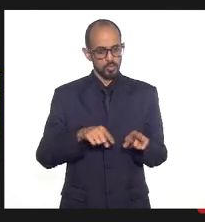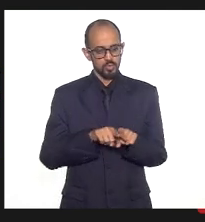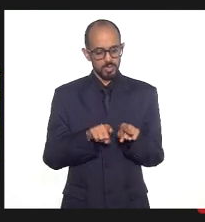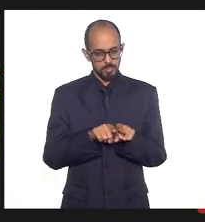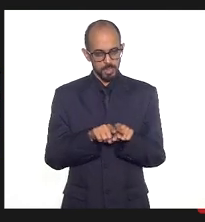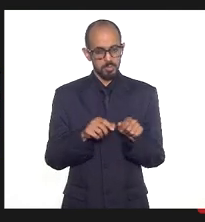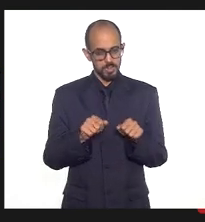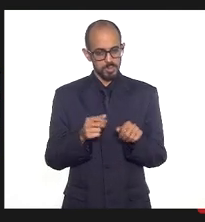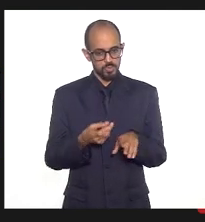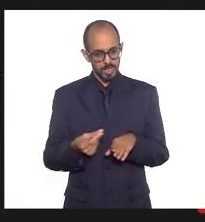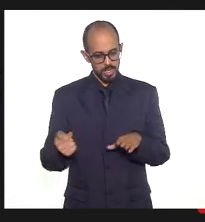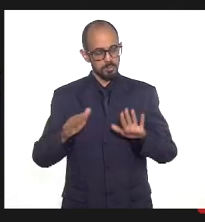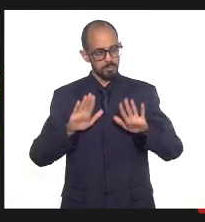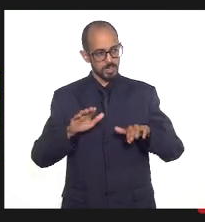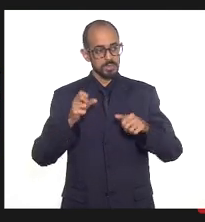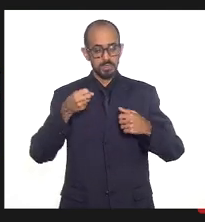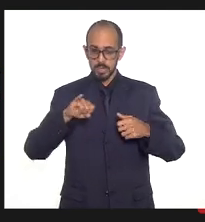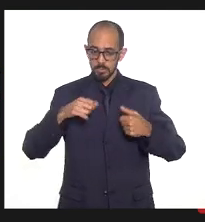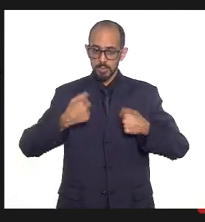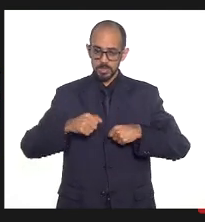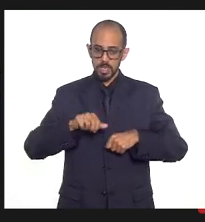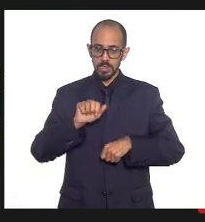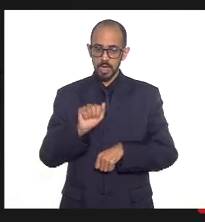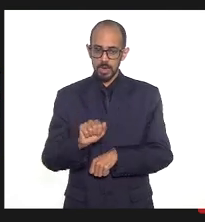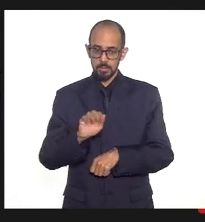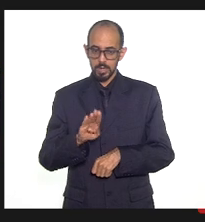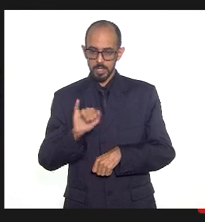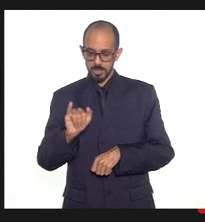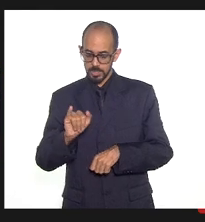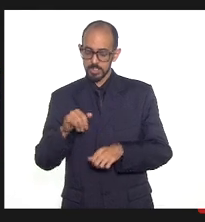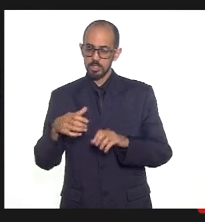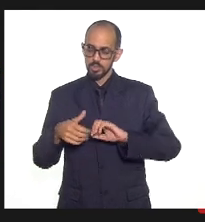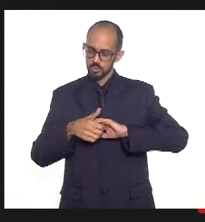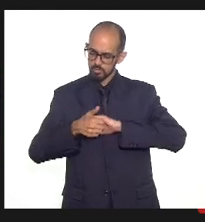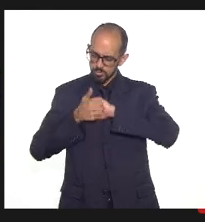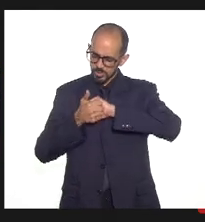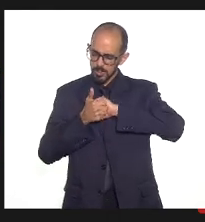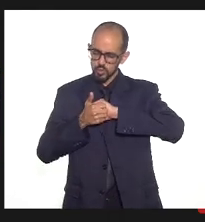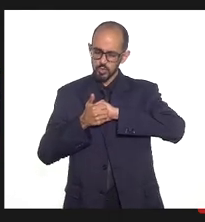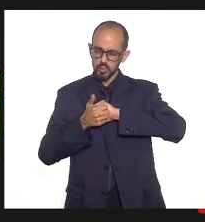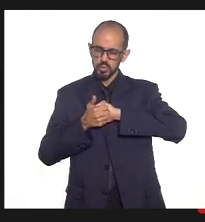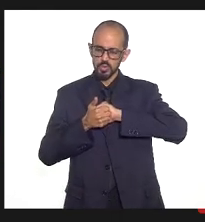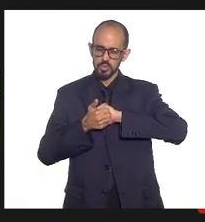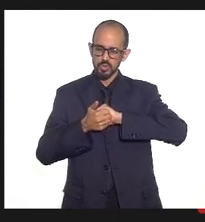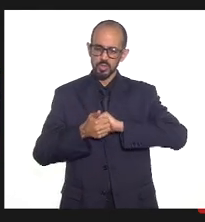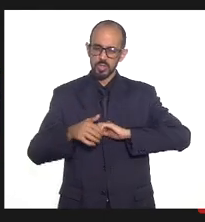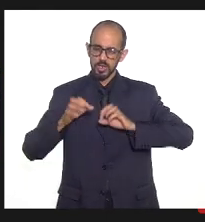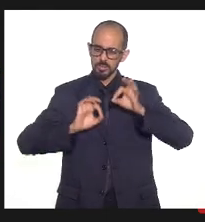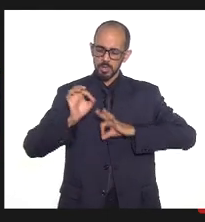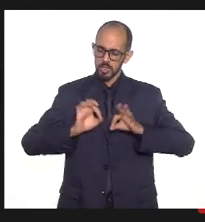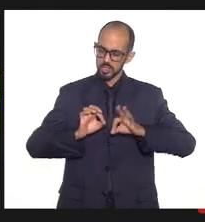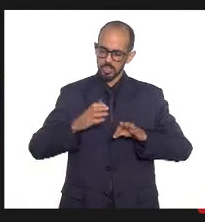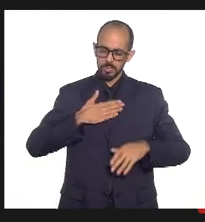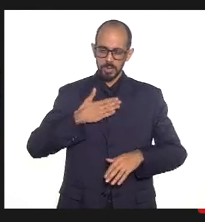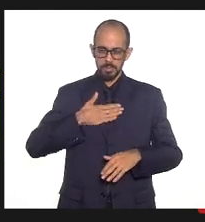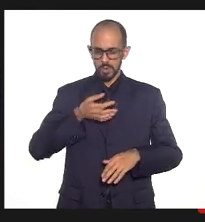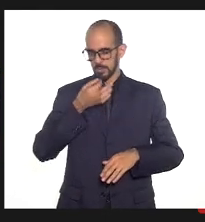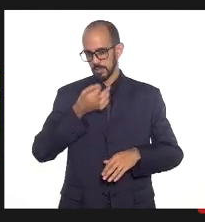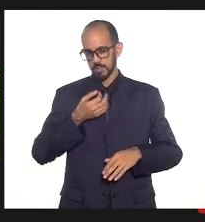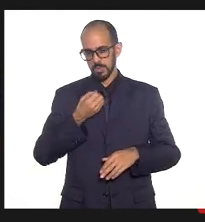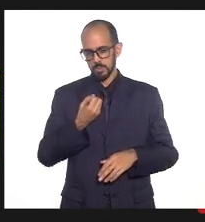olha, contem com a ABI, contem comigo, entendeu? Estamos juntos, fechados, nesse projeto que eu achei sensacional. Eu